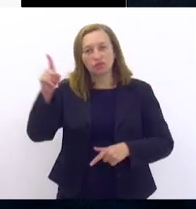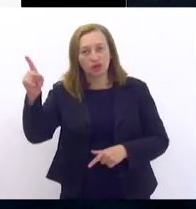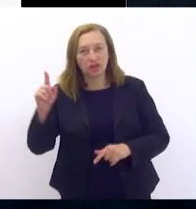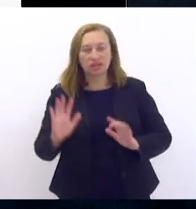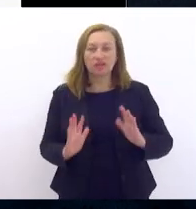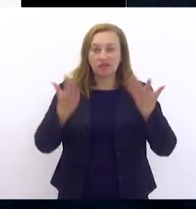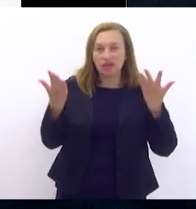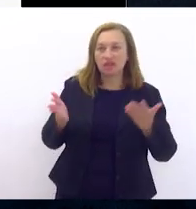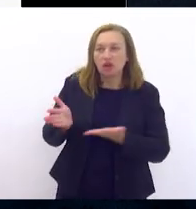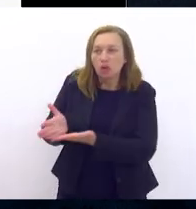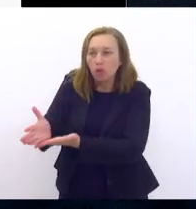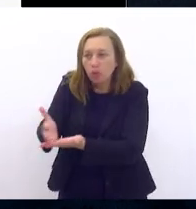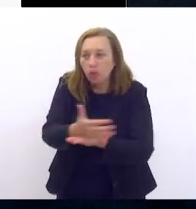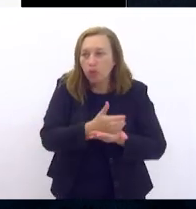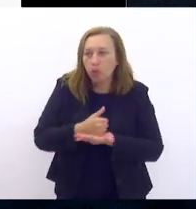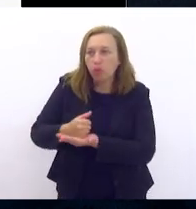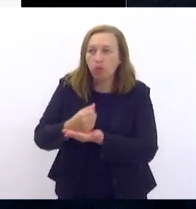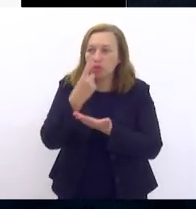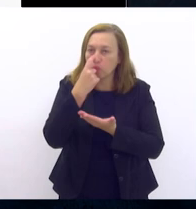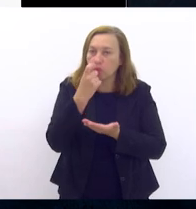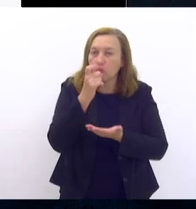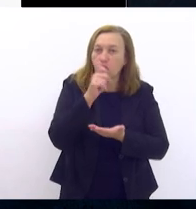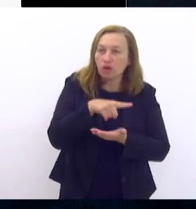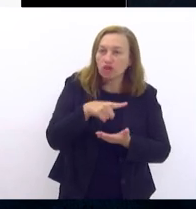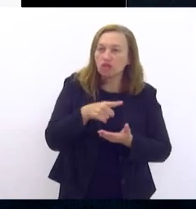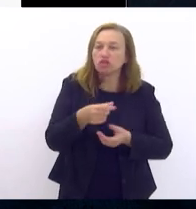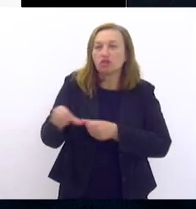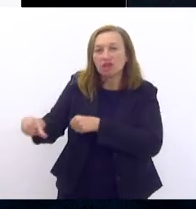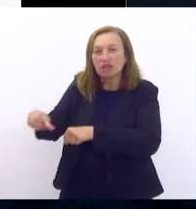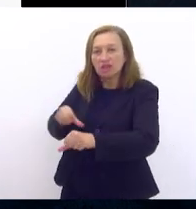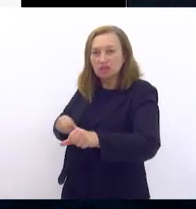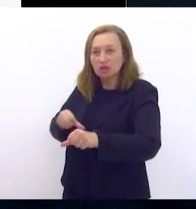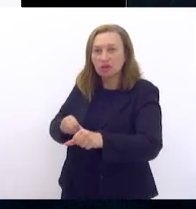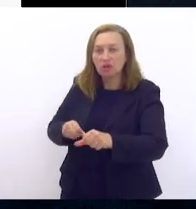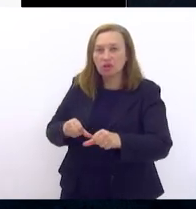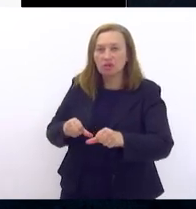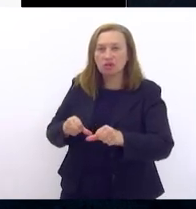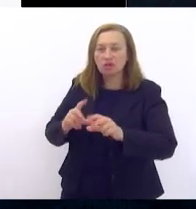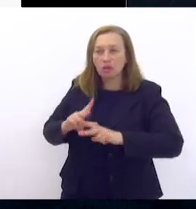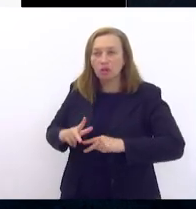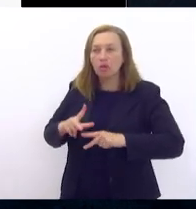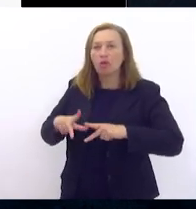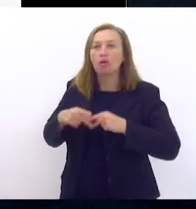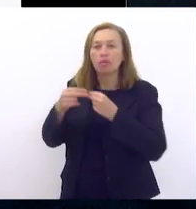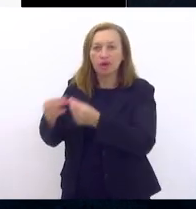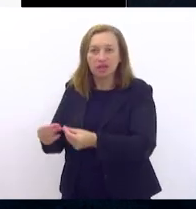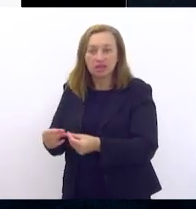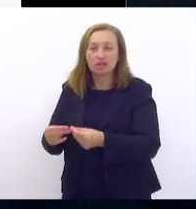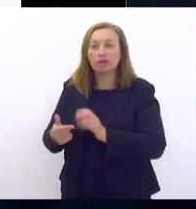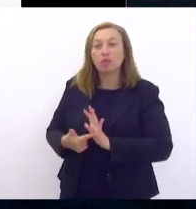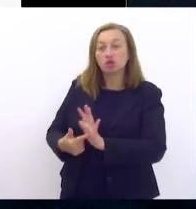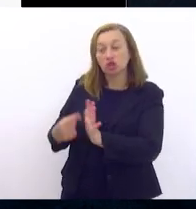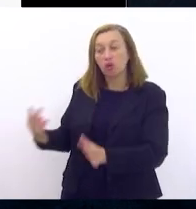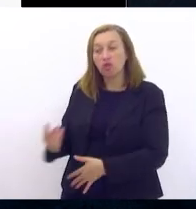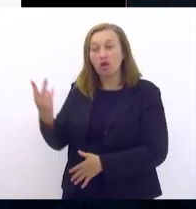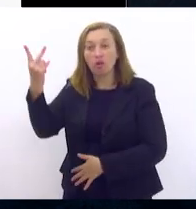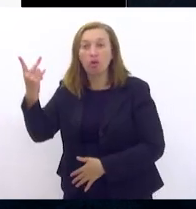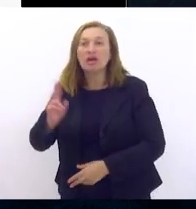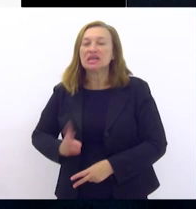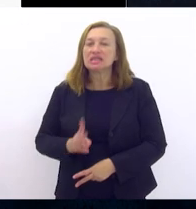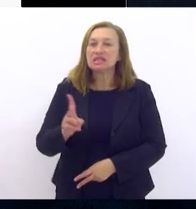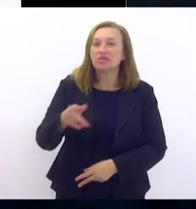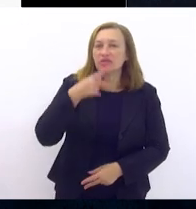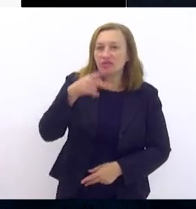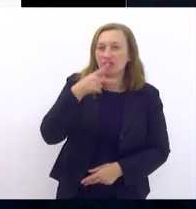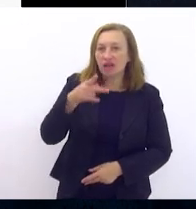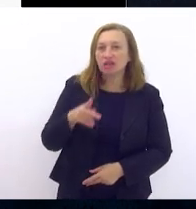recolhendo todos os resíduos e fazendo a troca né Por brindes para mostrar essa questão do valor e sempre falando